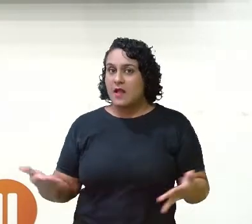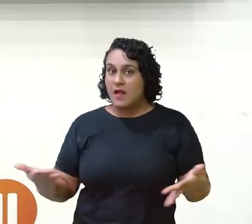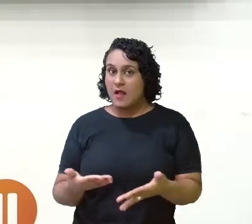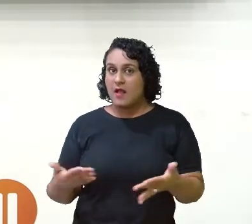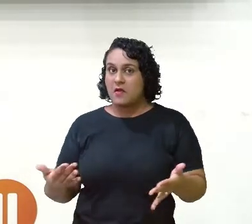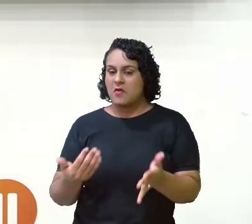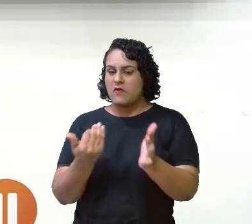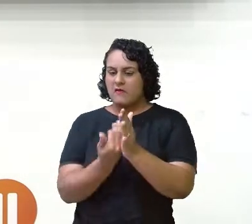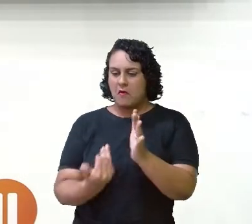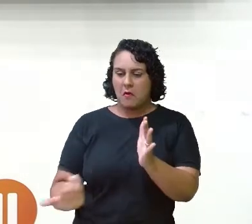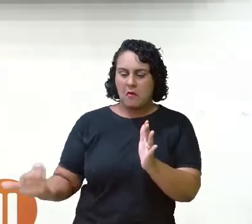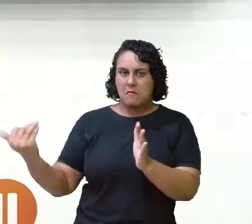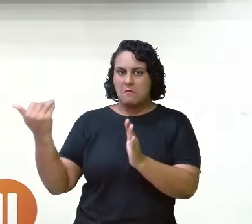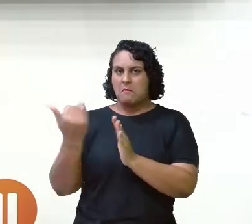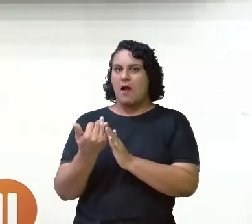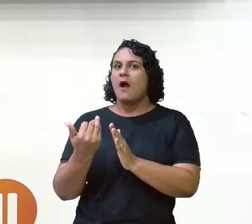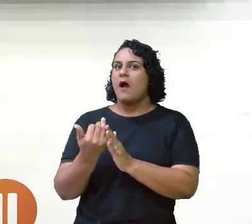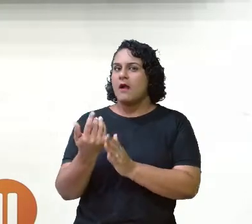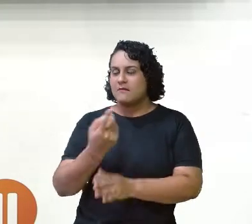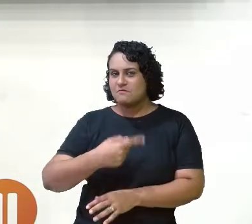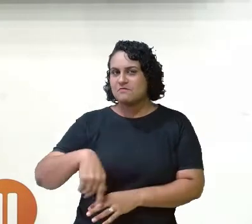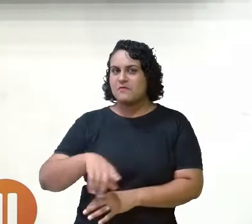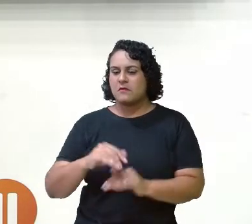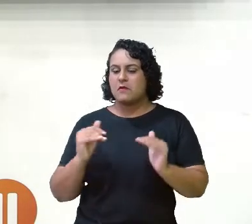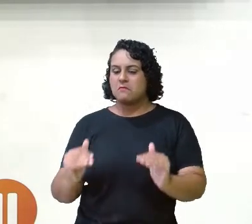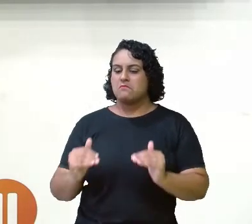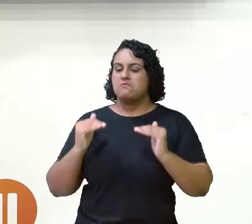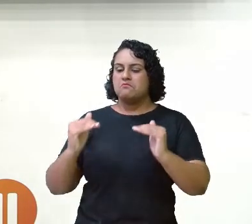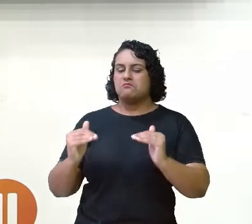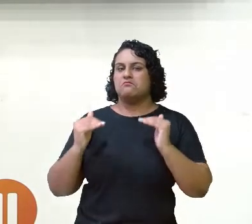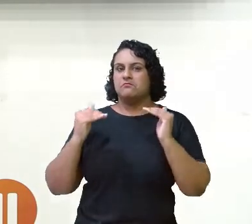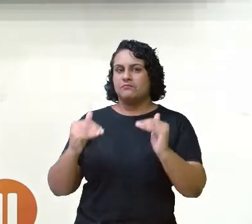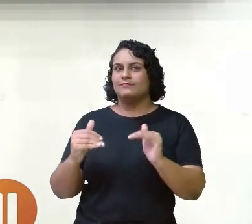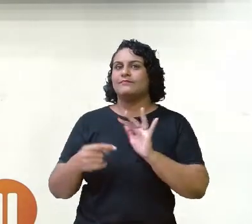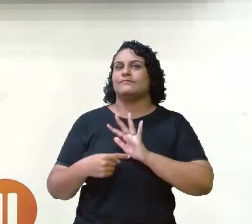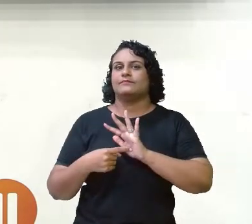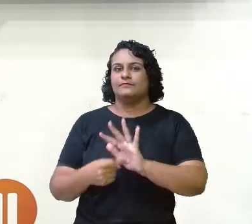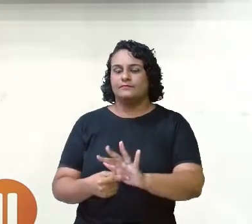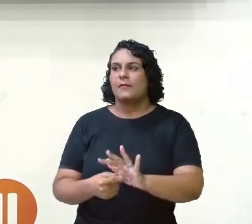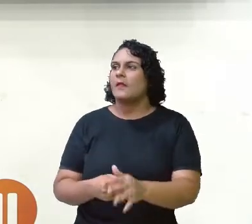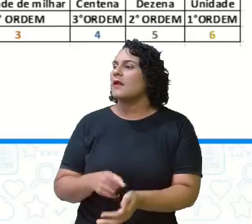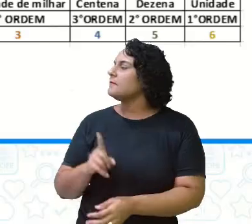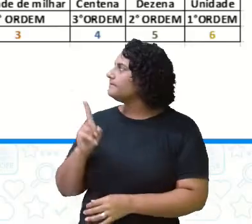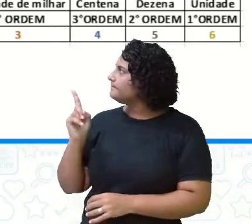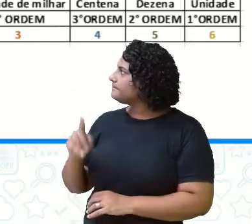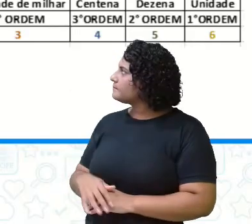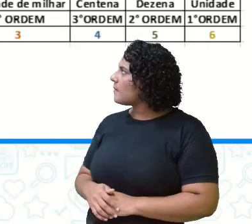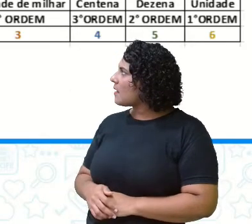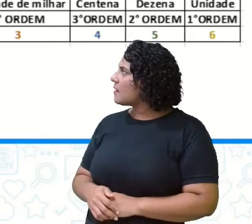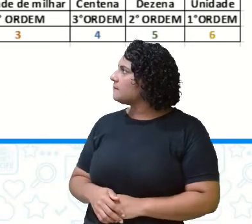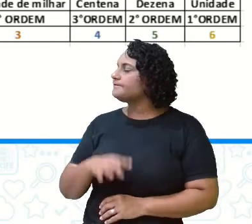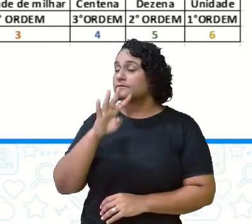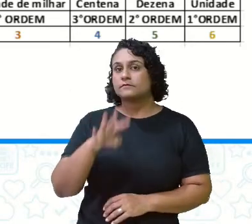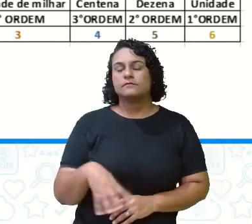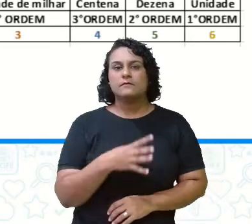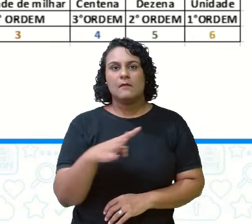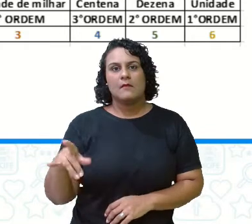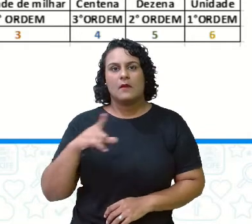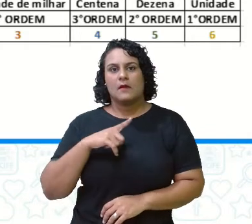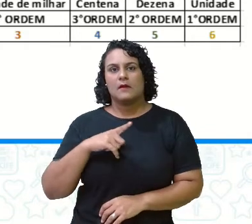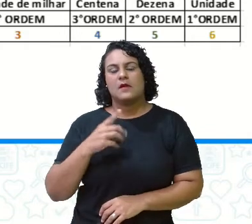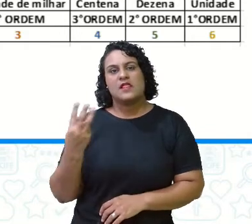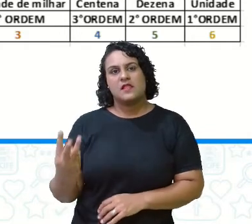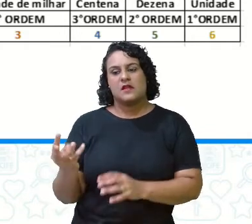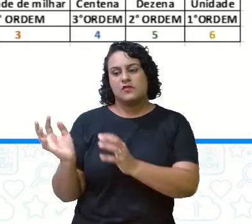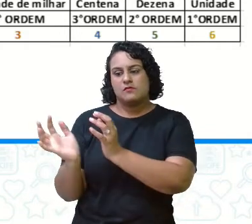mais esse nível para vocês. Isso mesmo. Eu trouxe aqui, nesse caso, a minha tabela tem 3